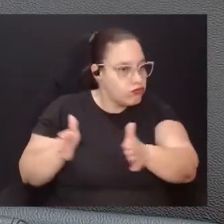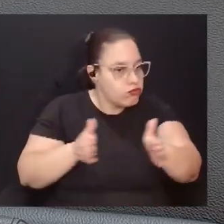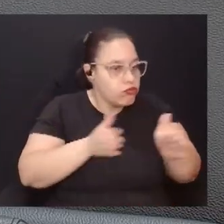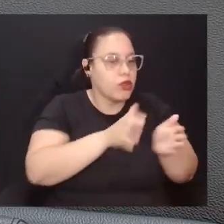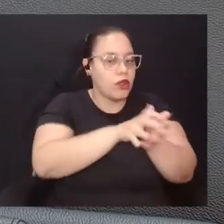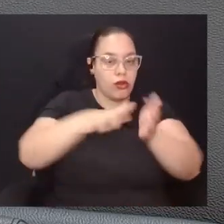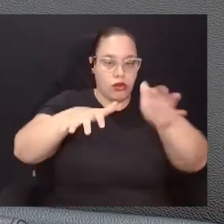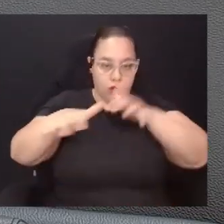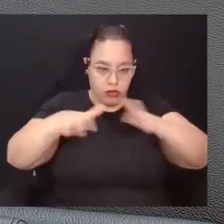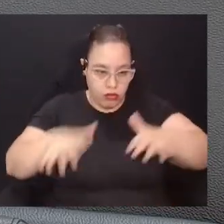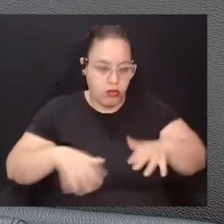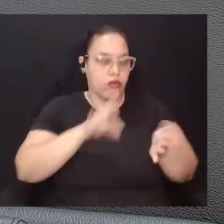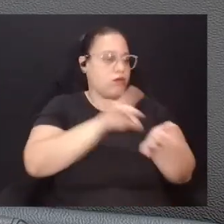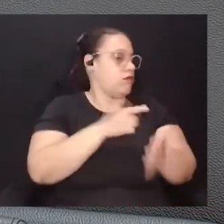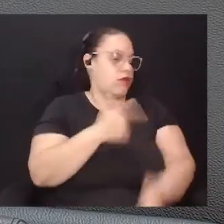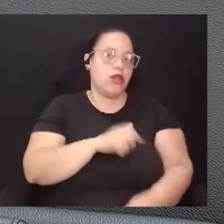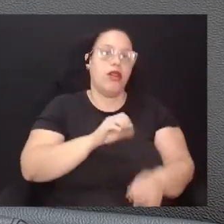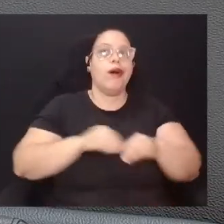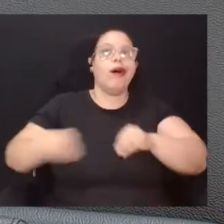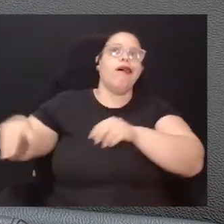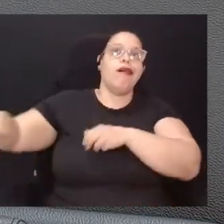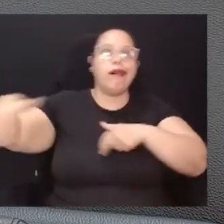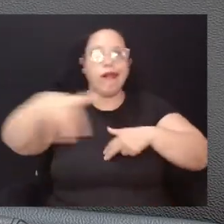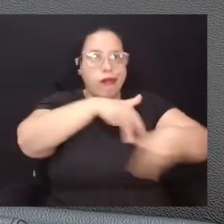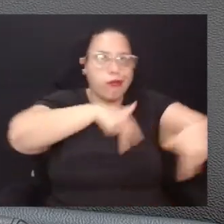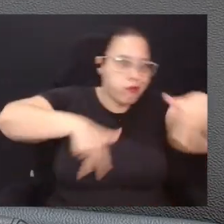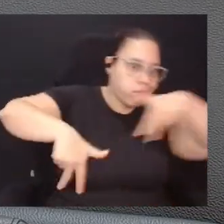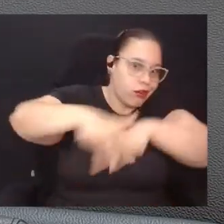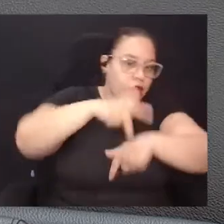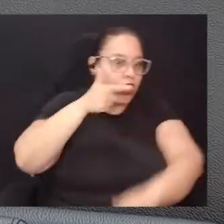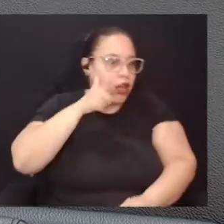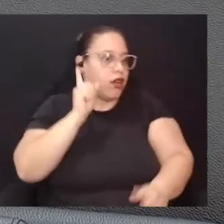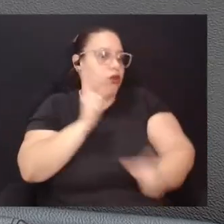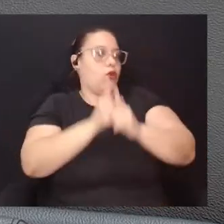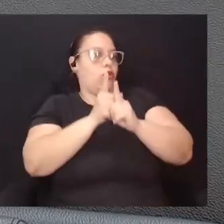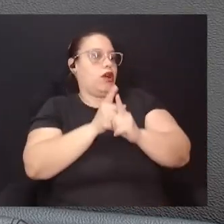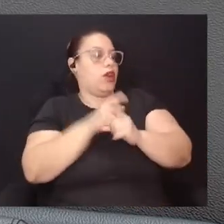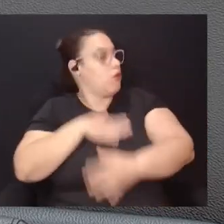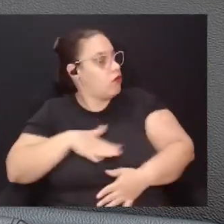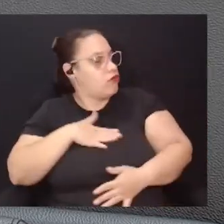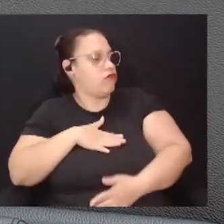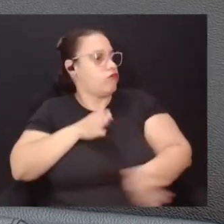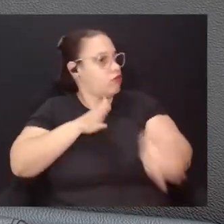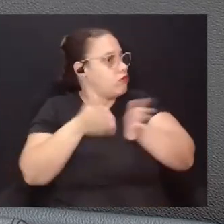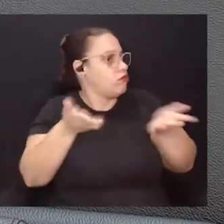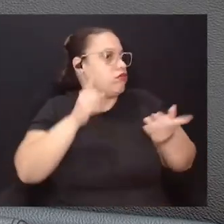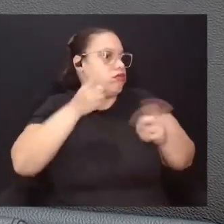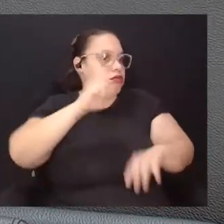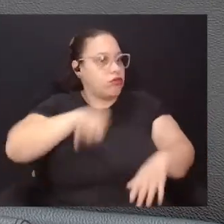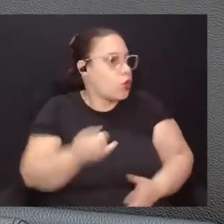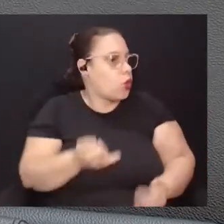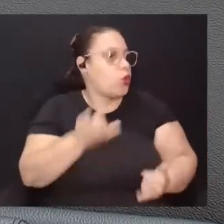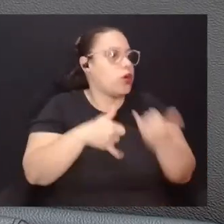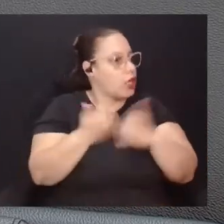super descentralizado mesmo, então as pessoas não precisam mais ficar se deslocando para a cidade inteira para conseguir terem acesso ao